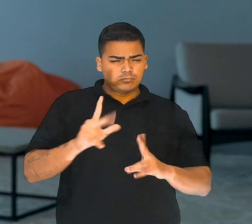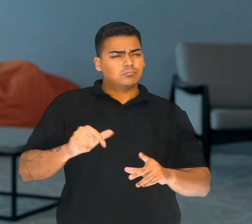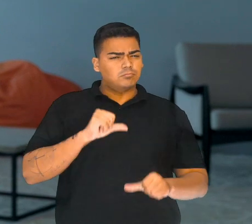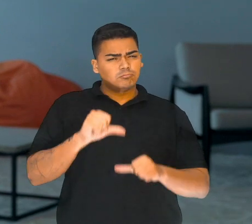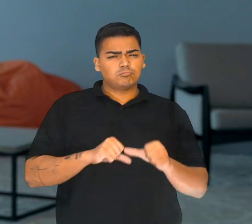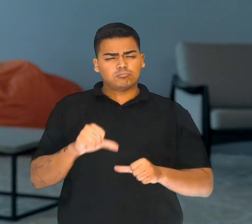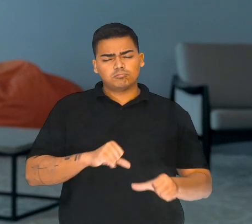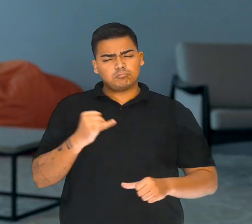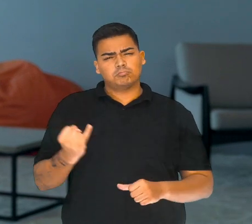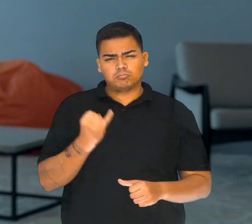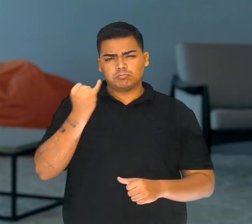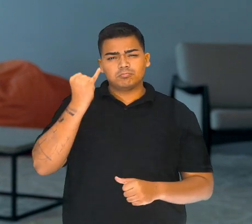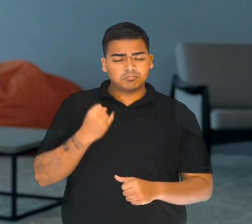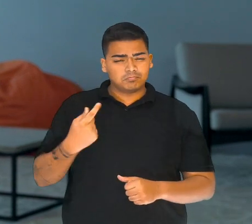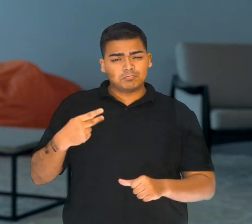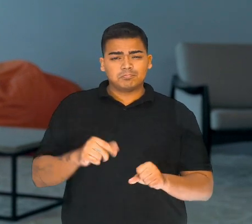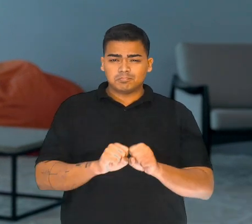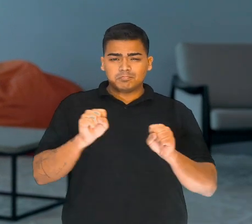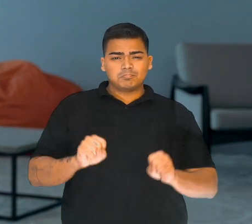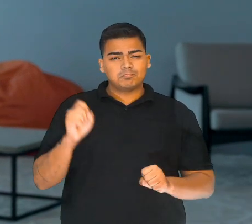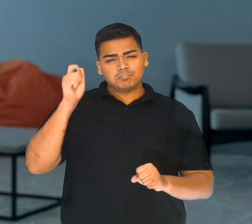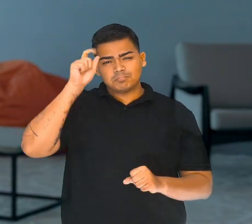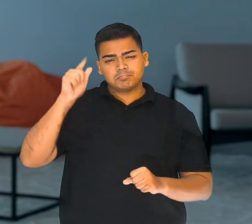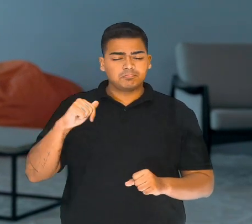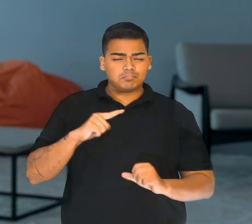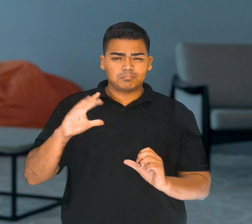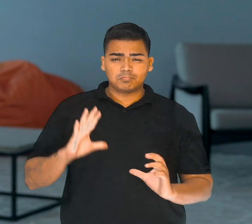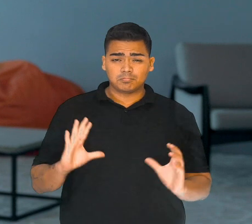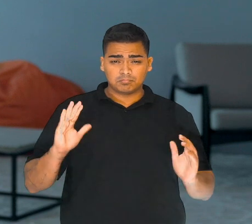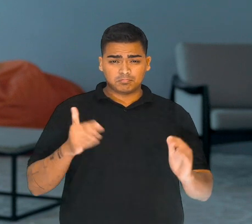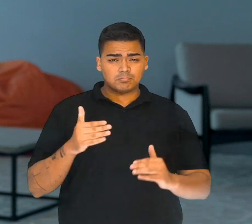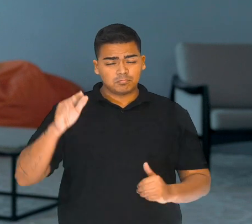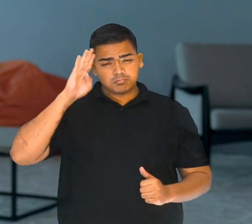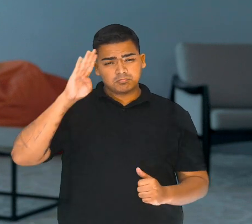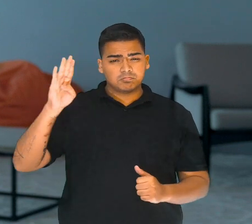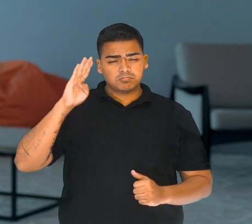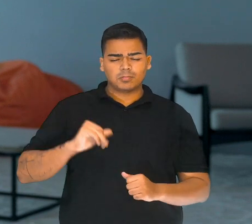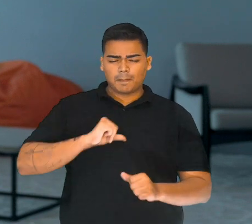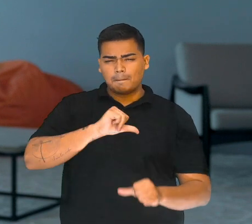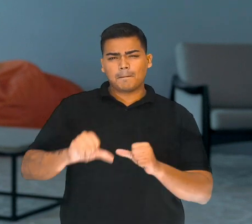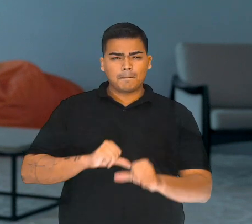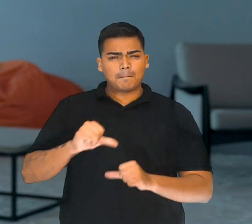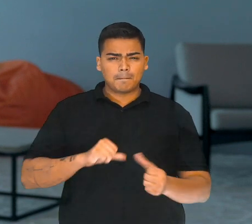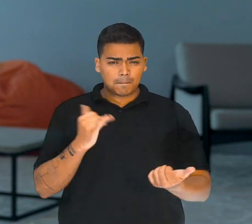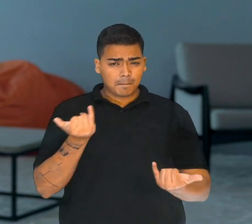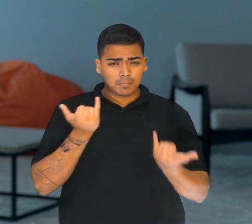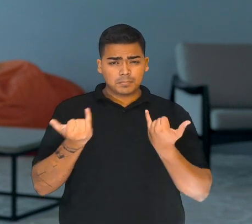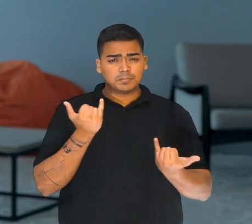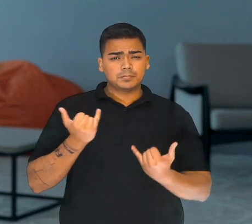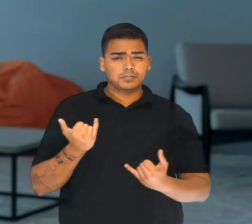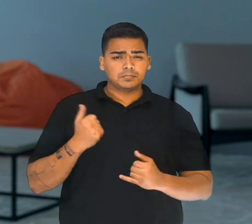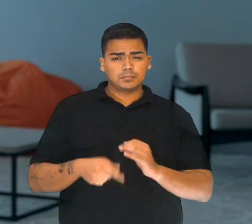diferencial e um espaço muito próprio para esses ecossistemas de inovação que tem como vertente principal a transformação